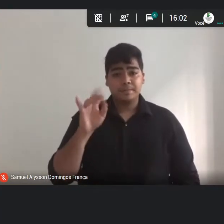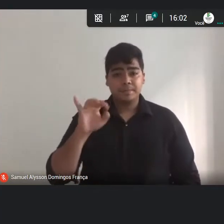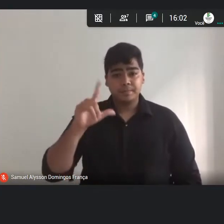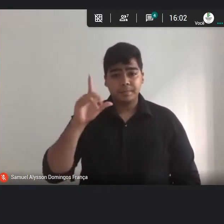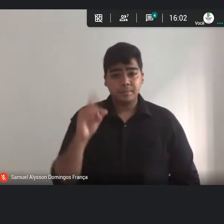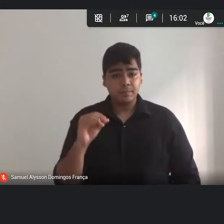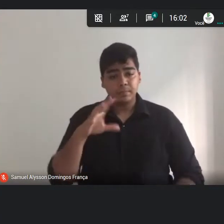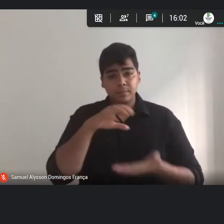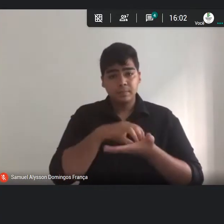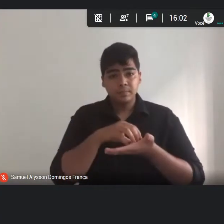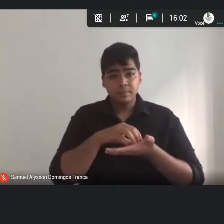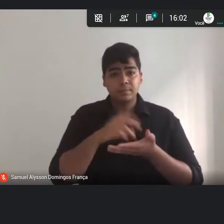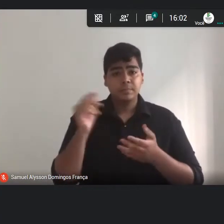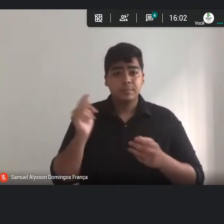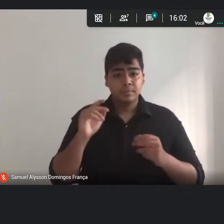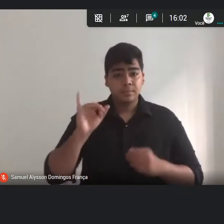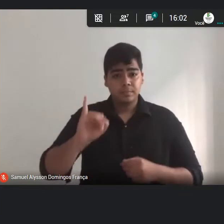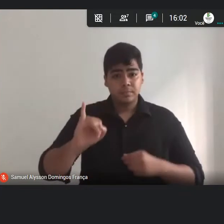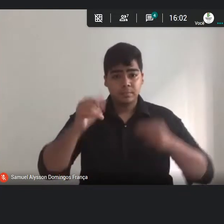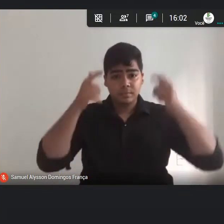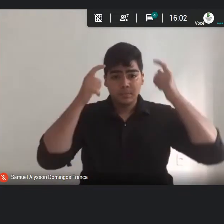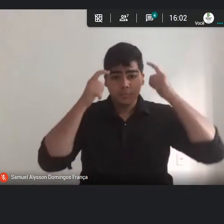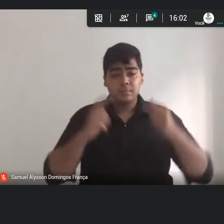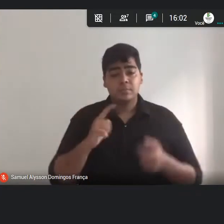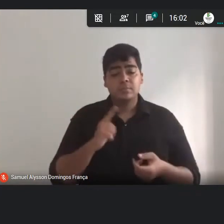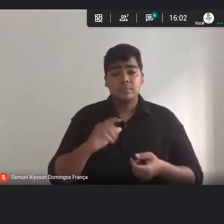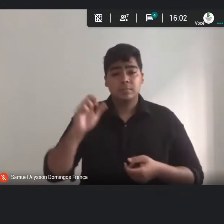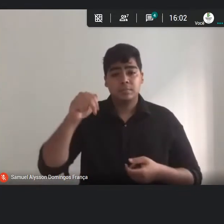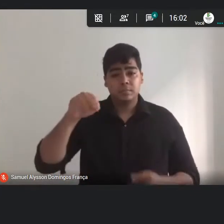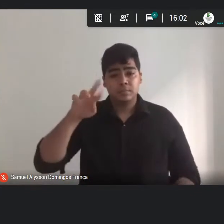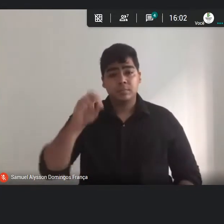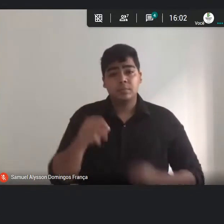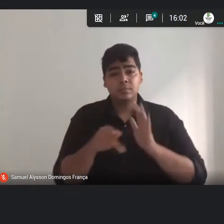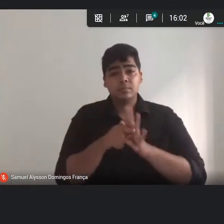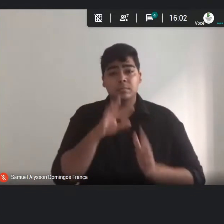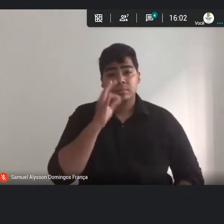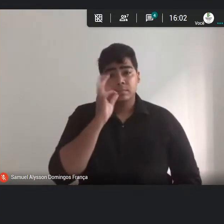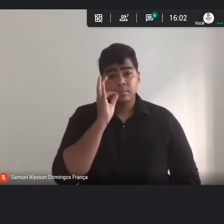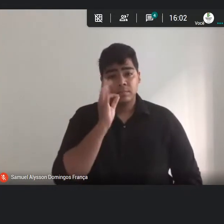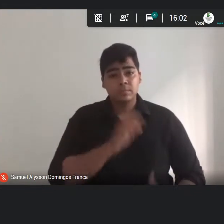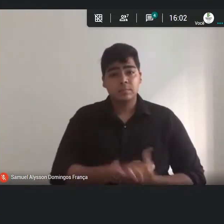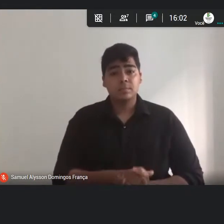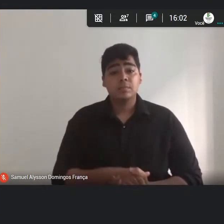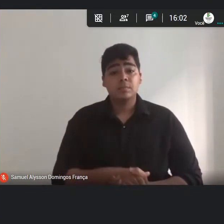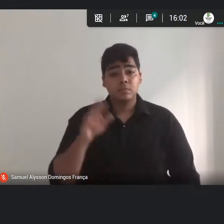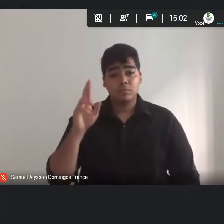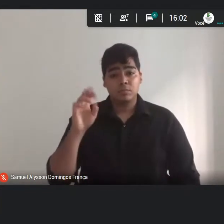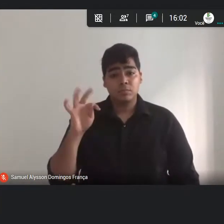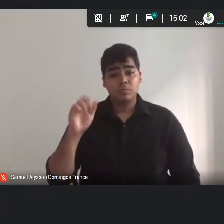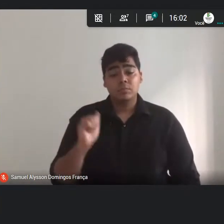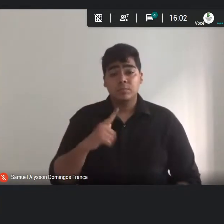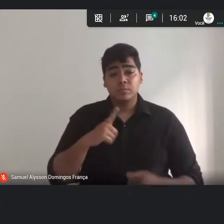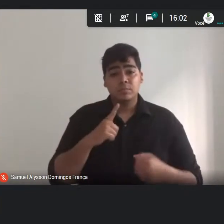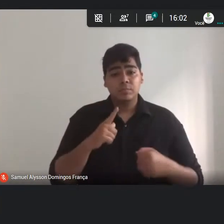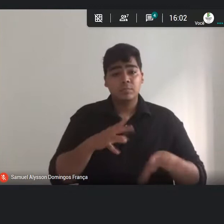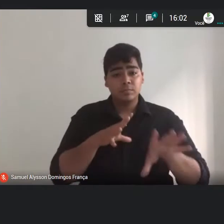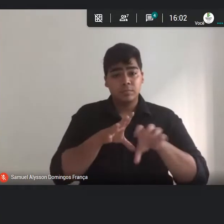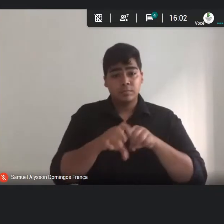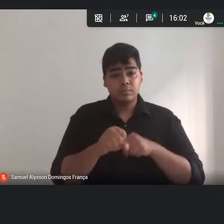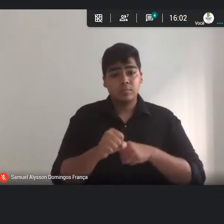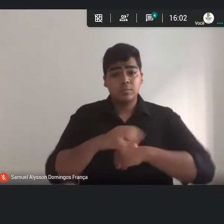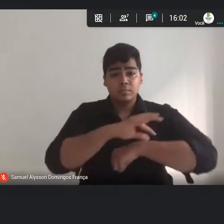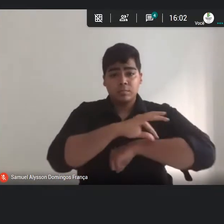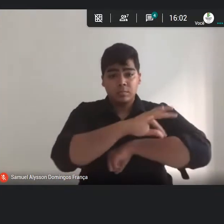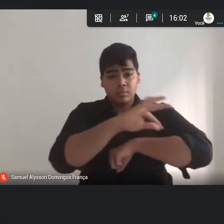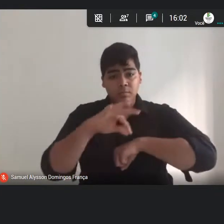Isabel, e Antônio Júnior, de Cajazeiras. Roberta é graduada em Arquitetura e Urbanismo, mestre em